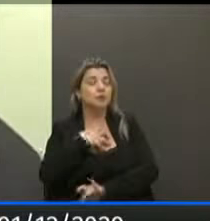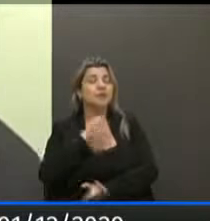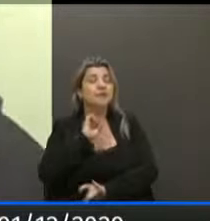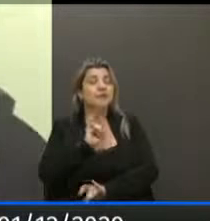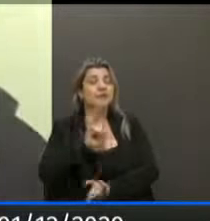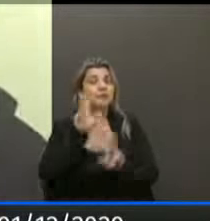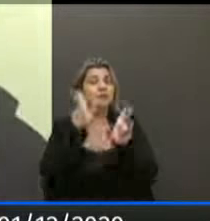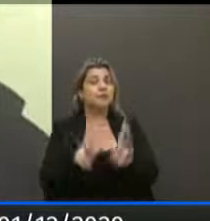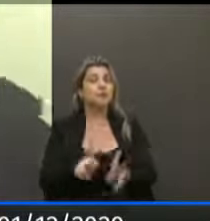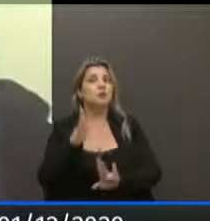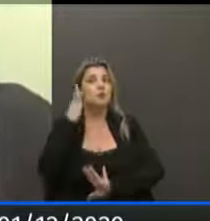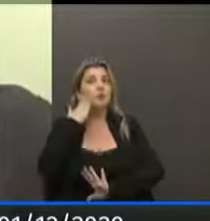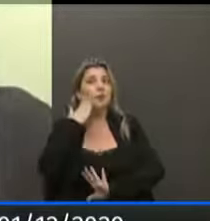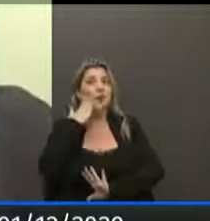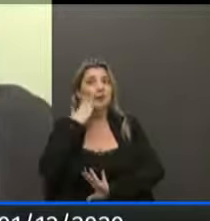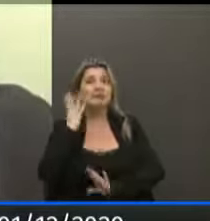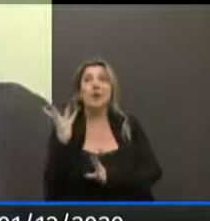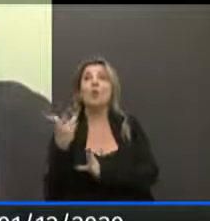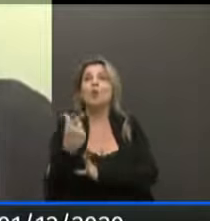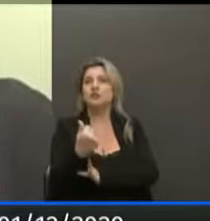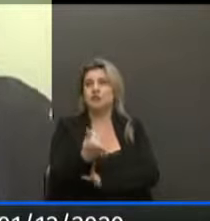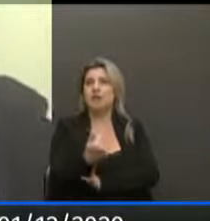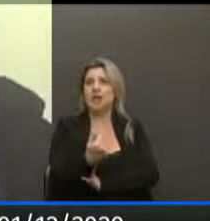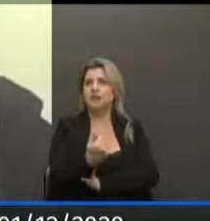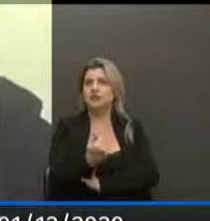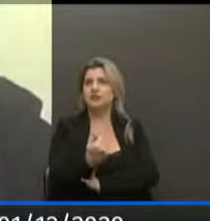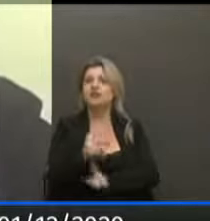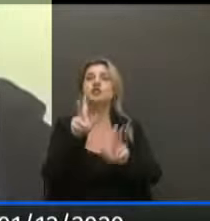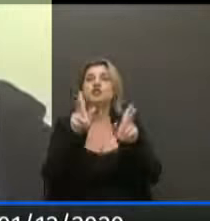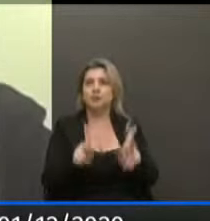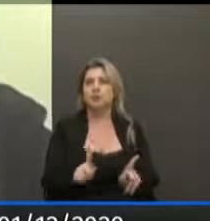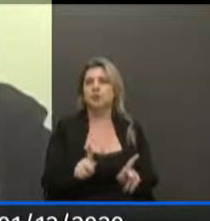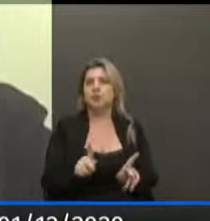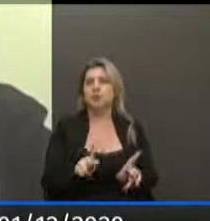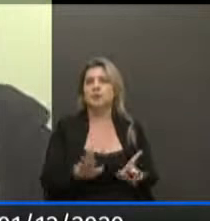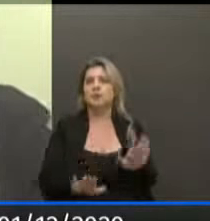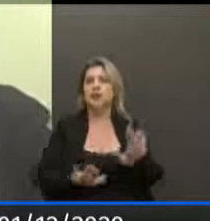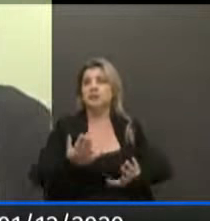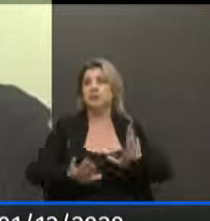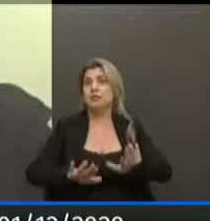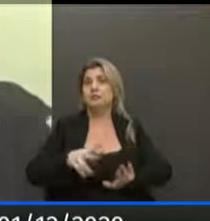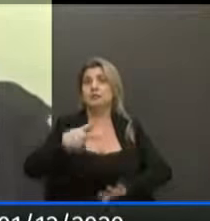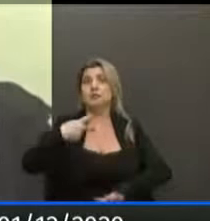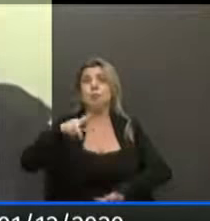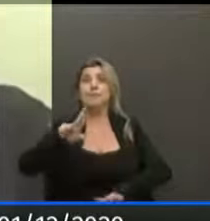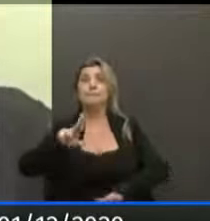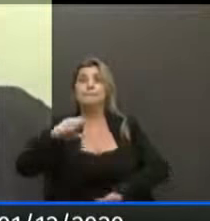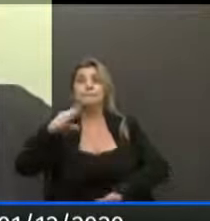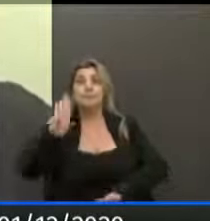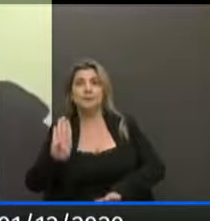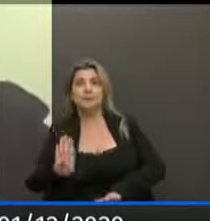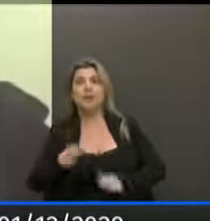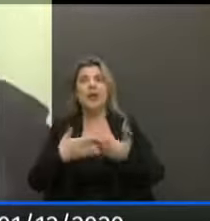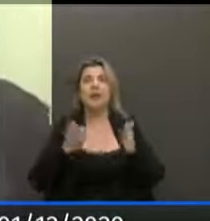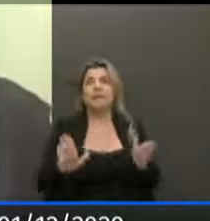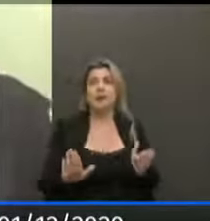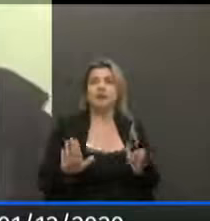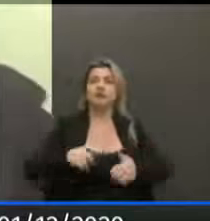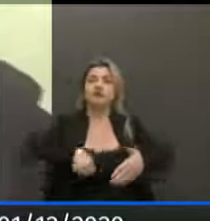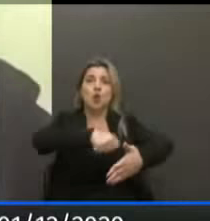de profissionais que tem no estabelecimento, às vezes um pub aberto, entre cozinheira, garçom,